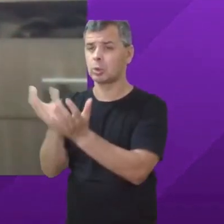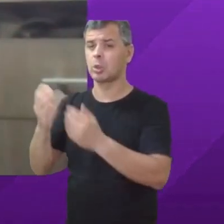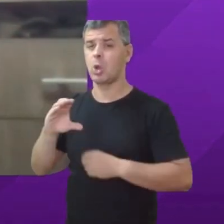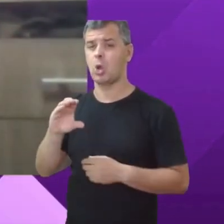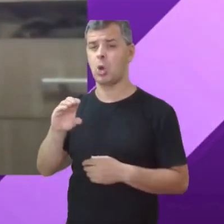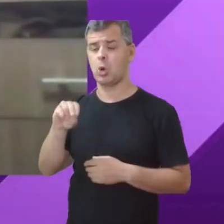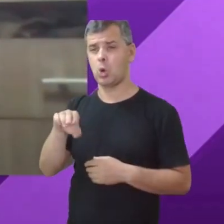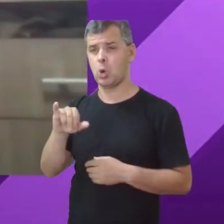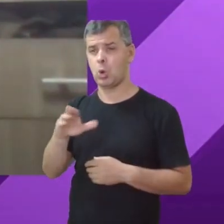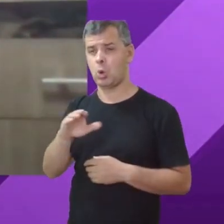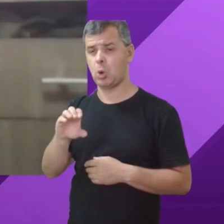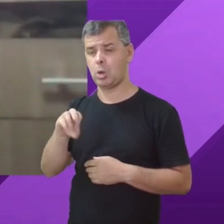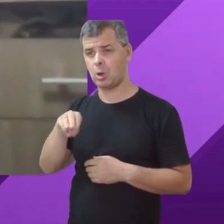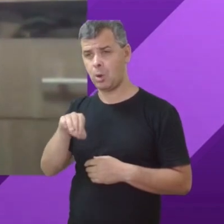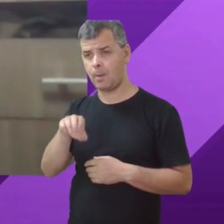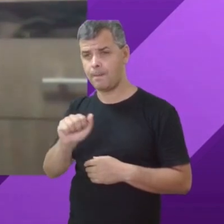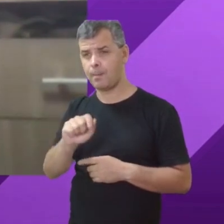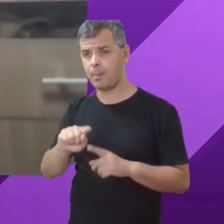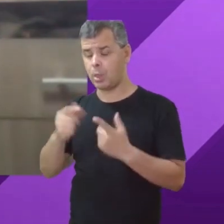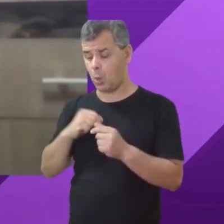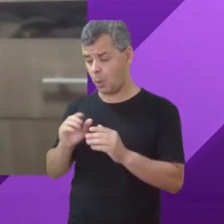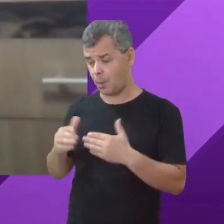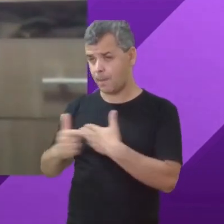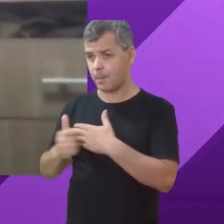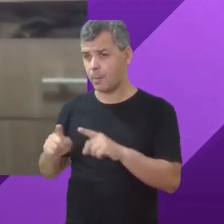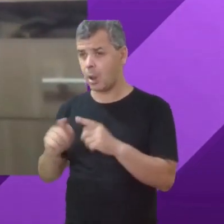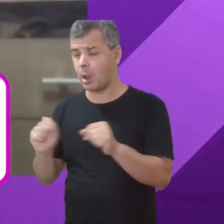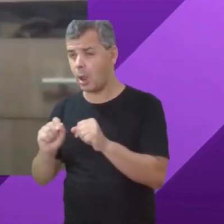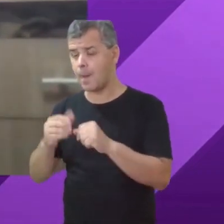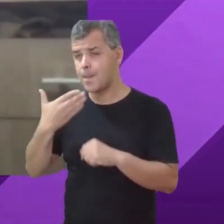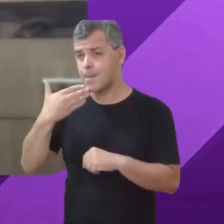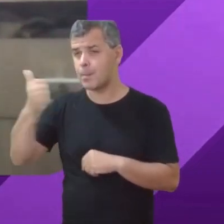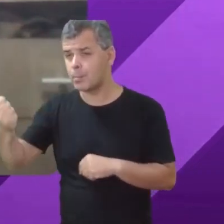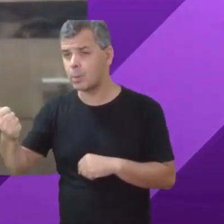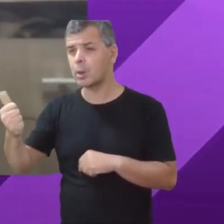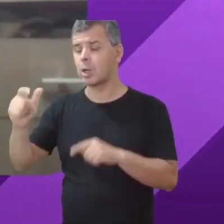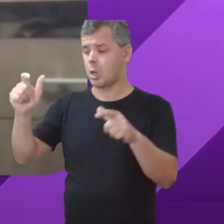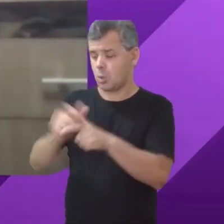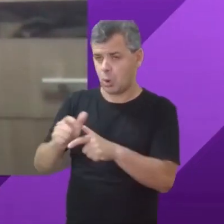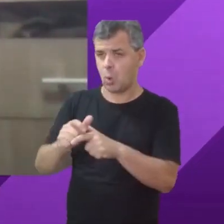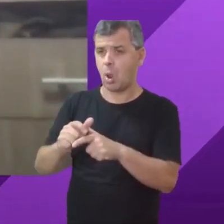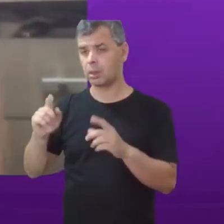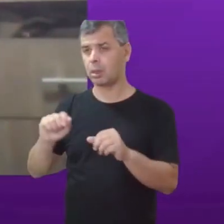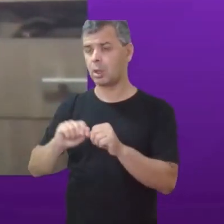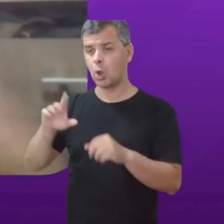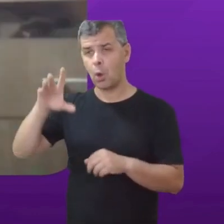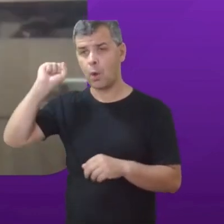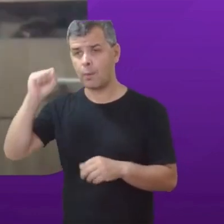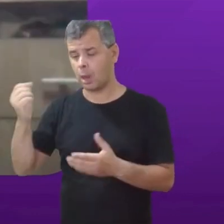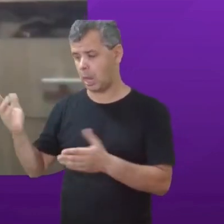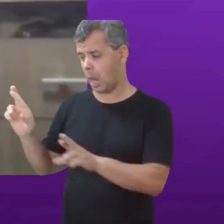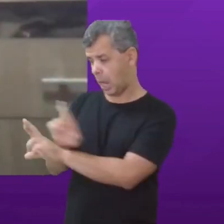conselhos, são apontados como mecanismos que podem, de fato, e que já melhoraram alguns índices de segurança em algumas localidades. A